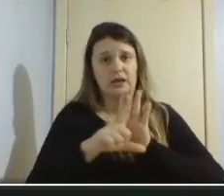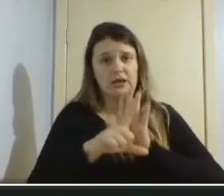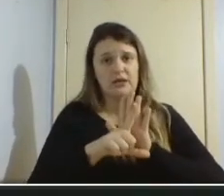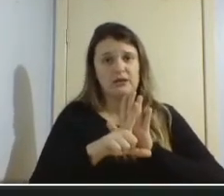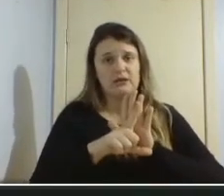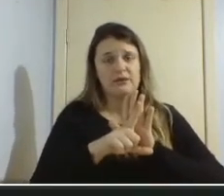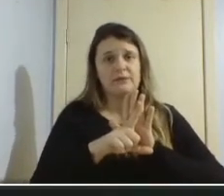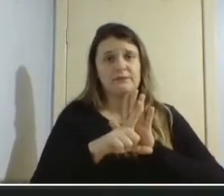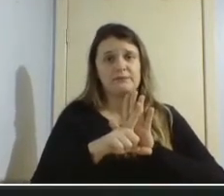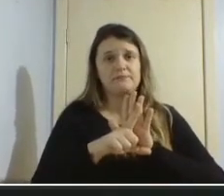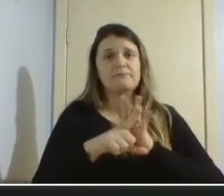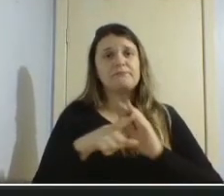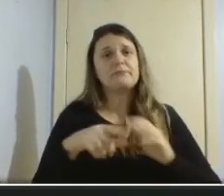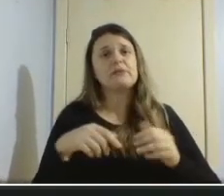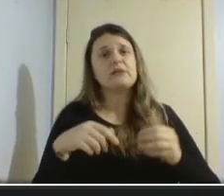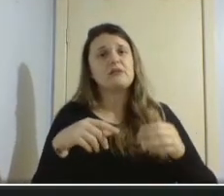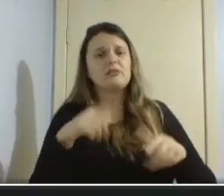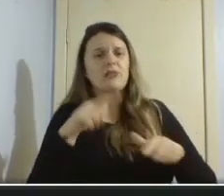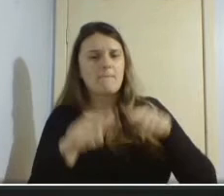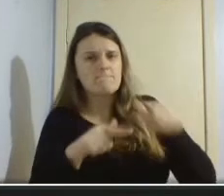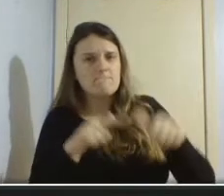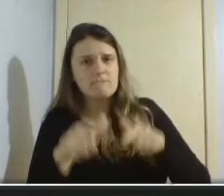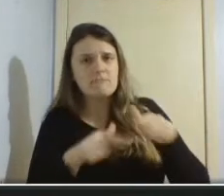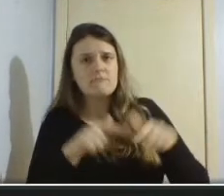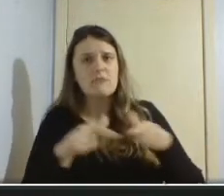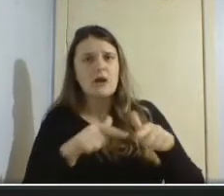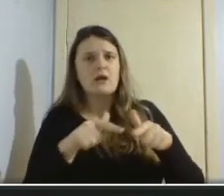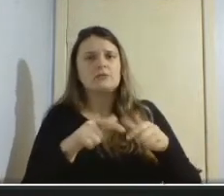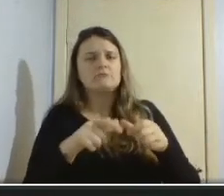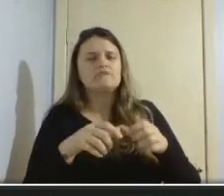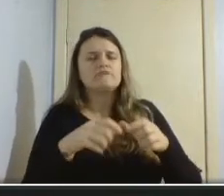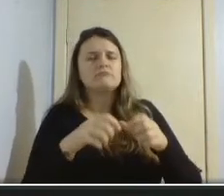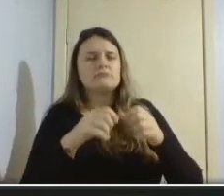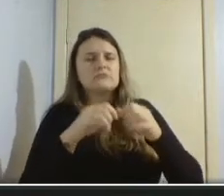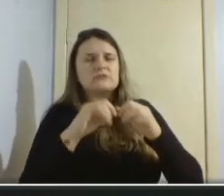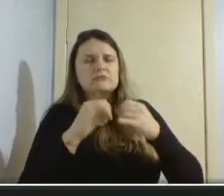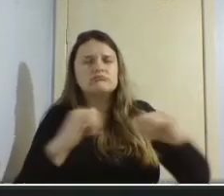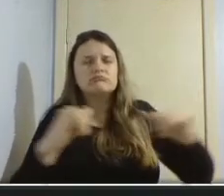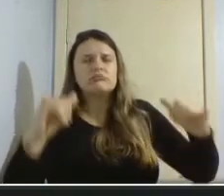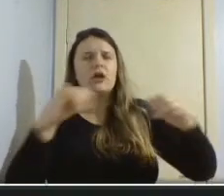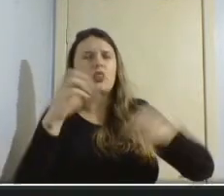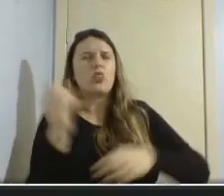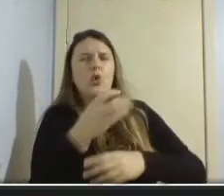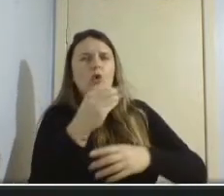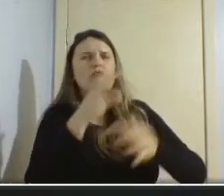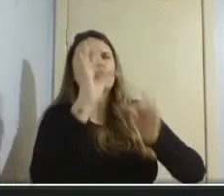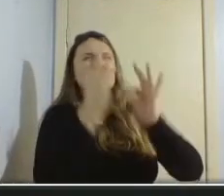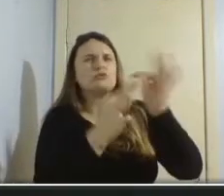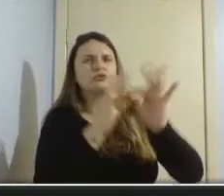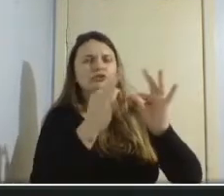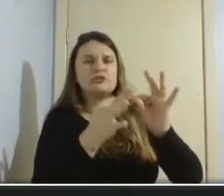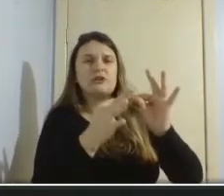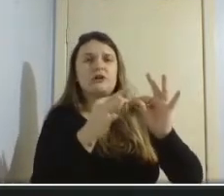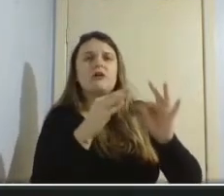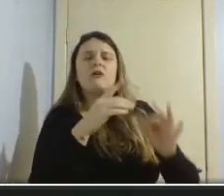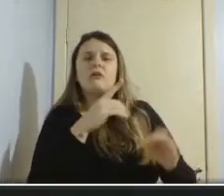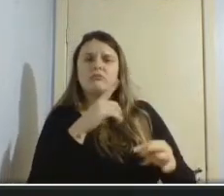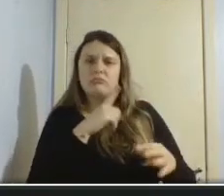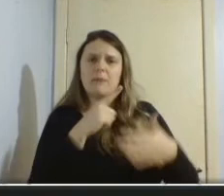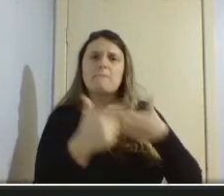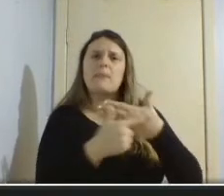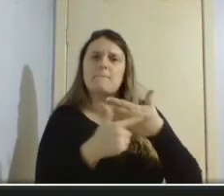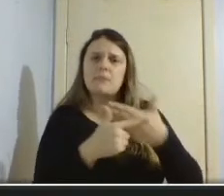o ecossistema de inovação de União da Vitória, ele terá um papel fundamental, como eu citei, que é organizar esses